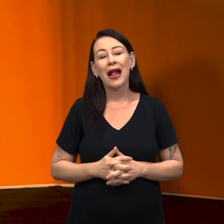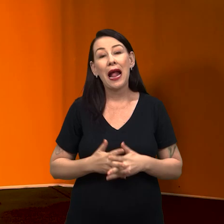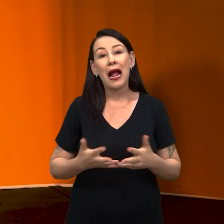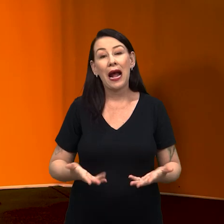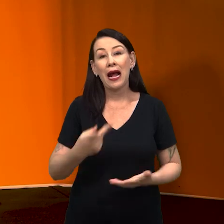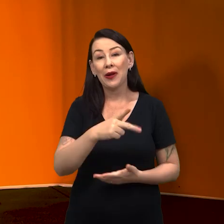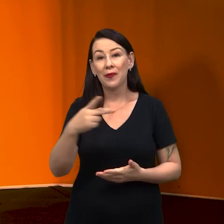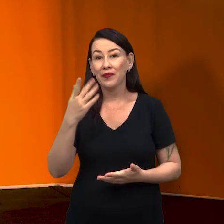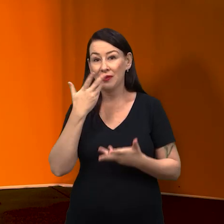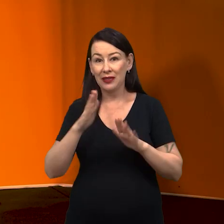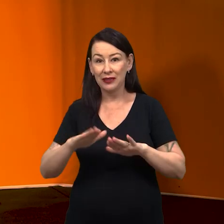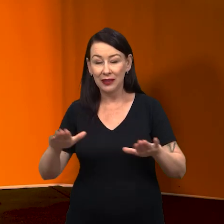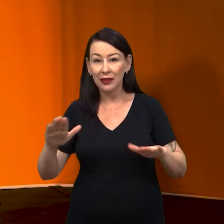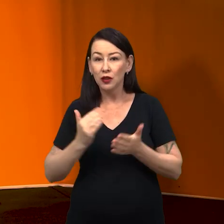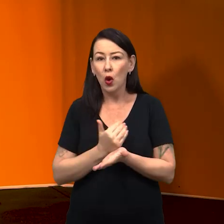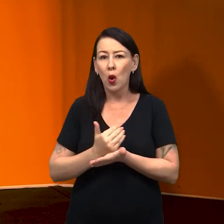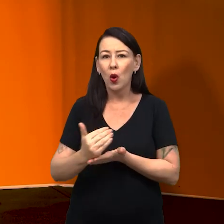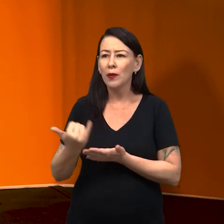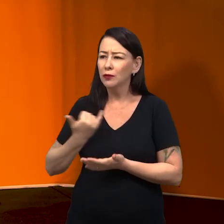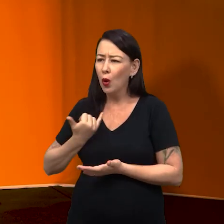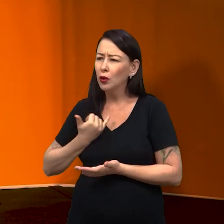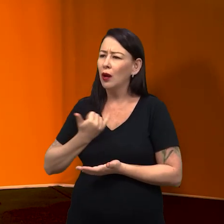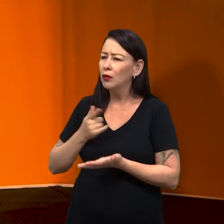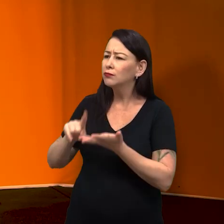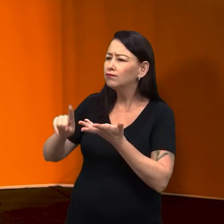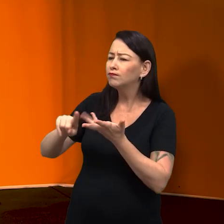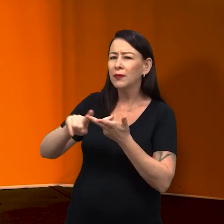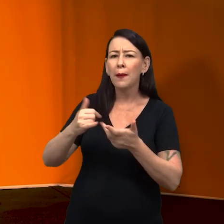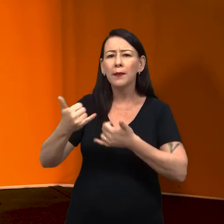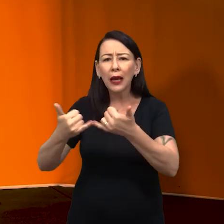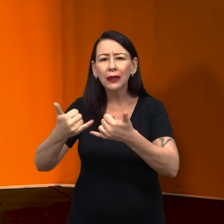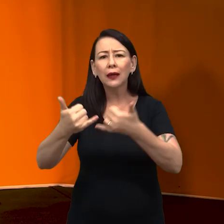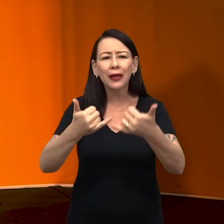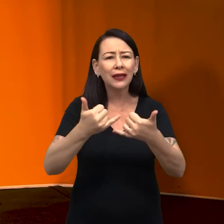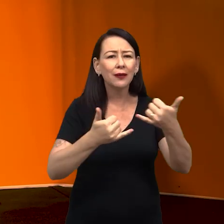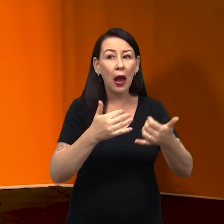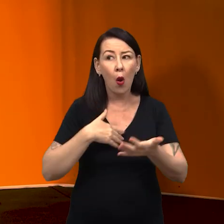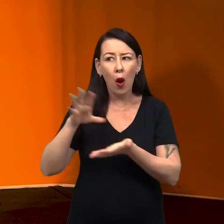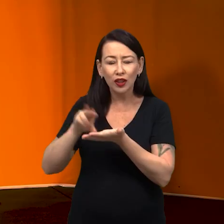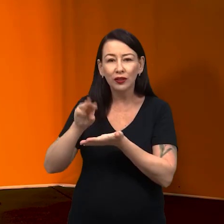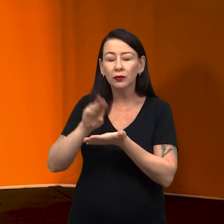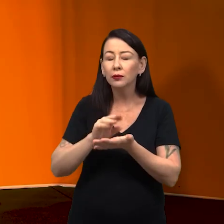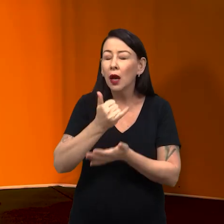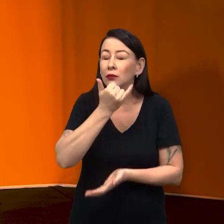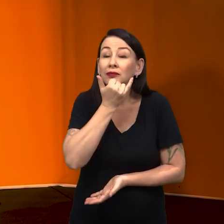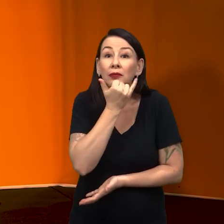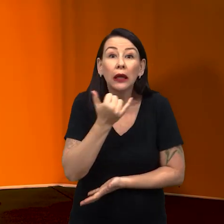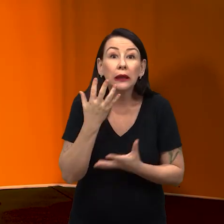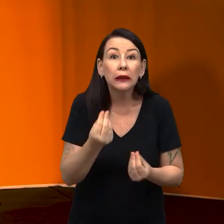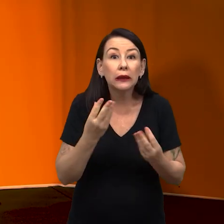começaram a trazer as brincadeiras e eu comecei a registrar as brincadeiras delas. Só que era tanta brincadeira,